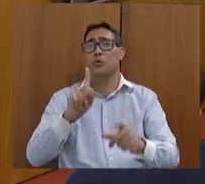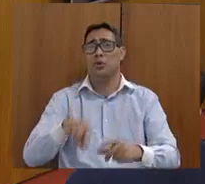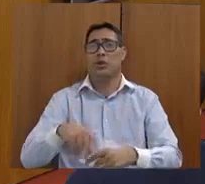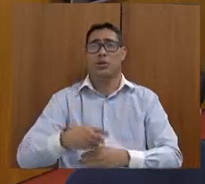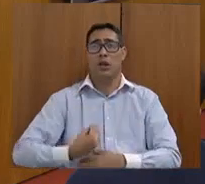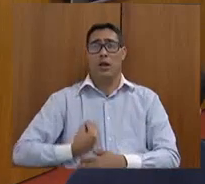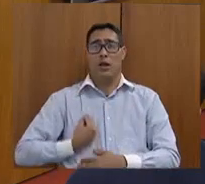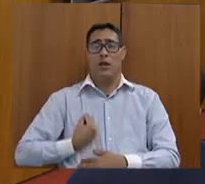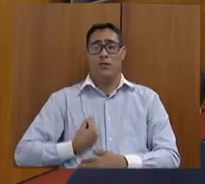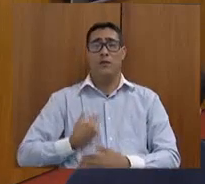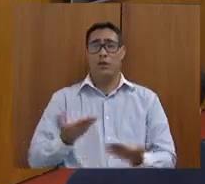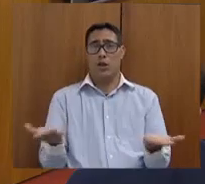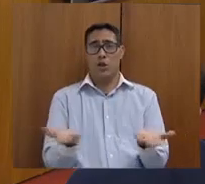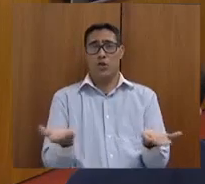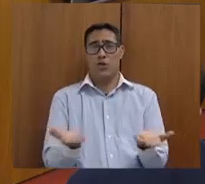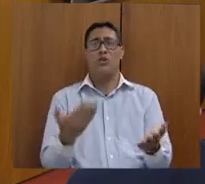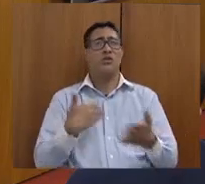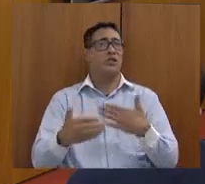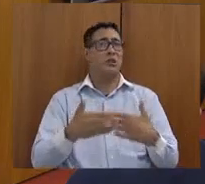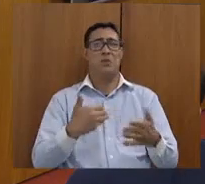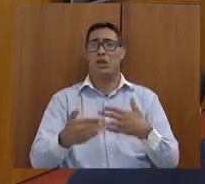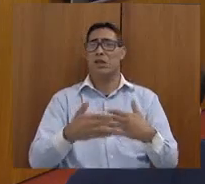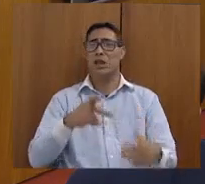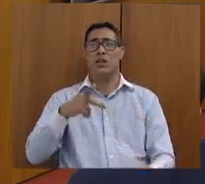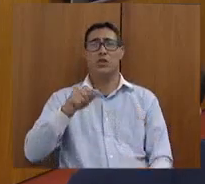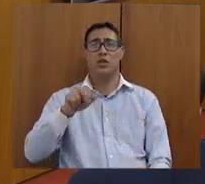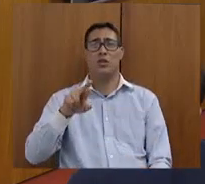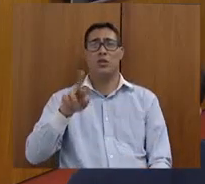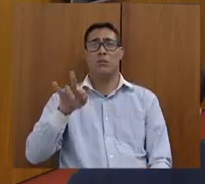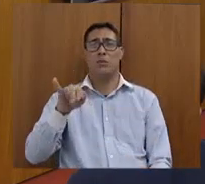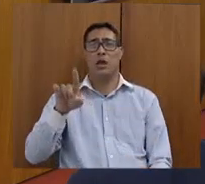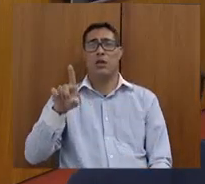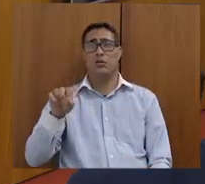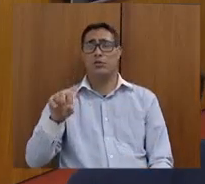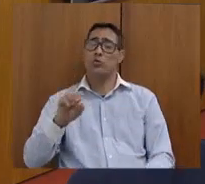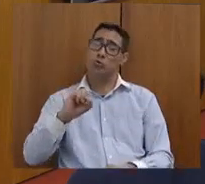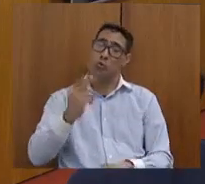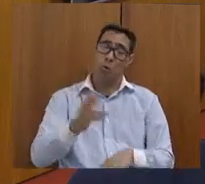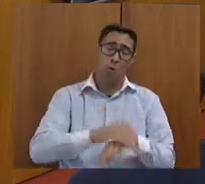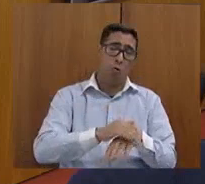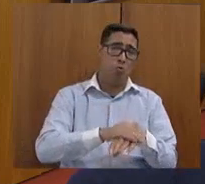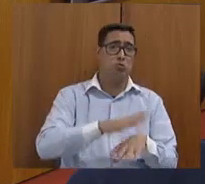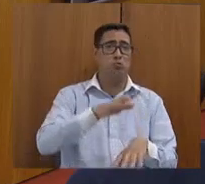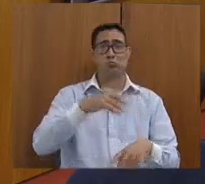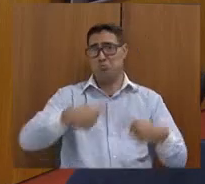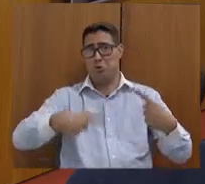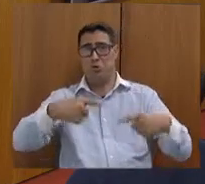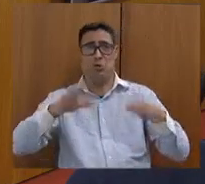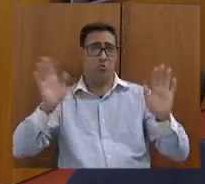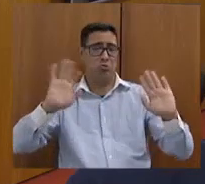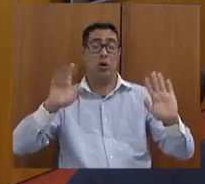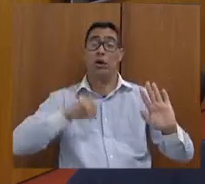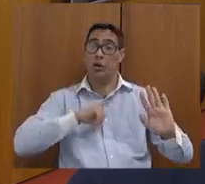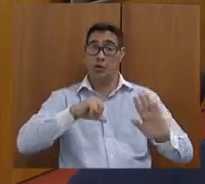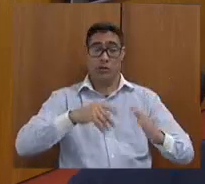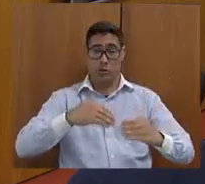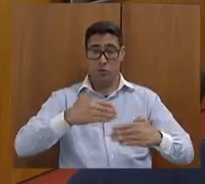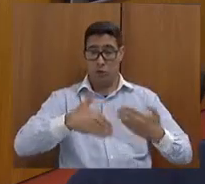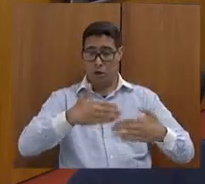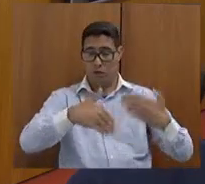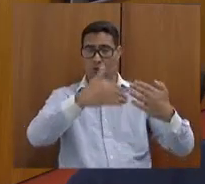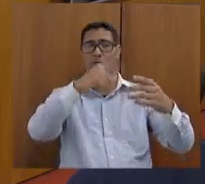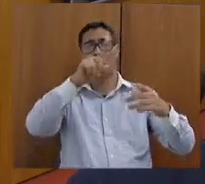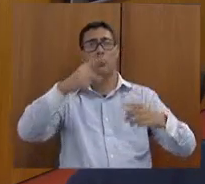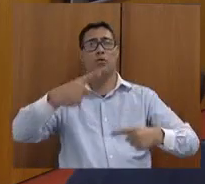mesa Independente de partido e de posição política o avanço e